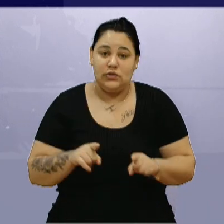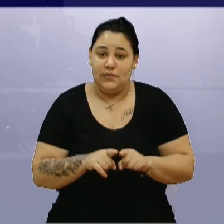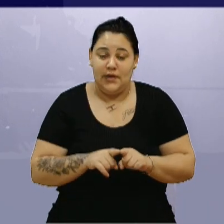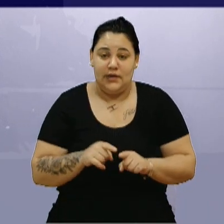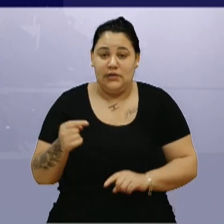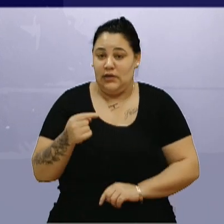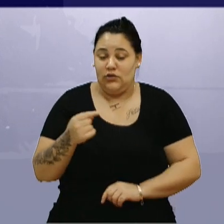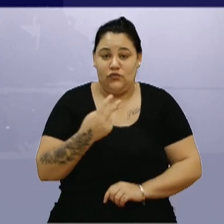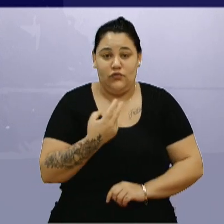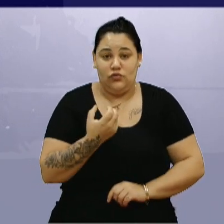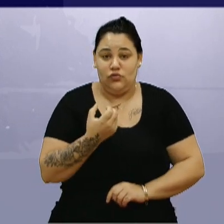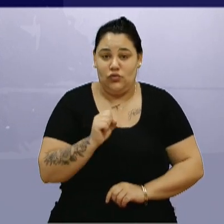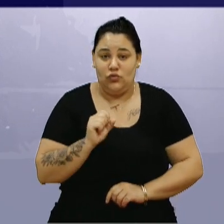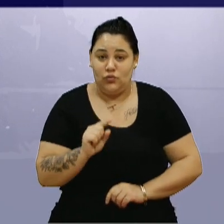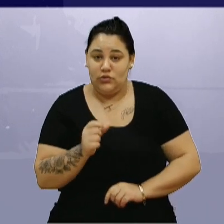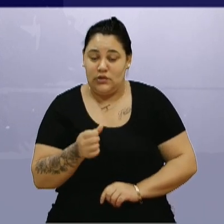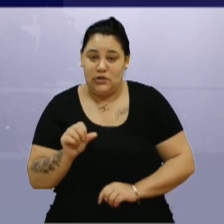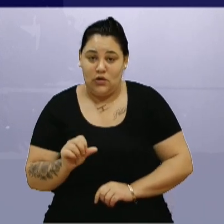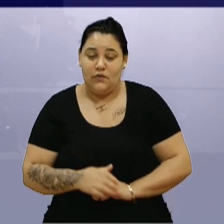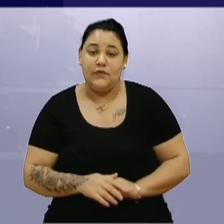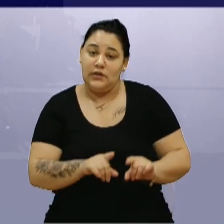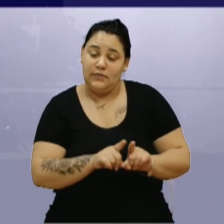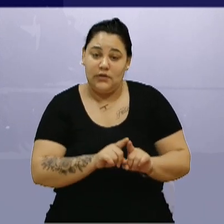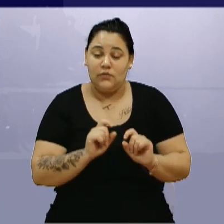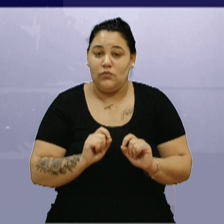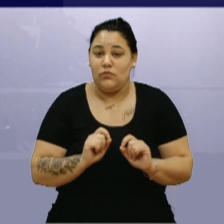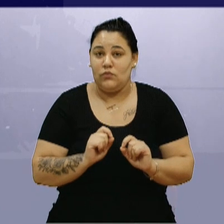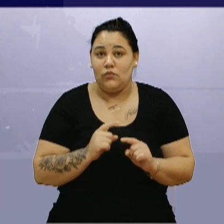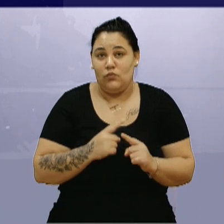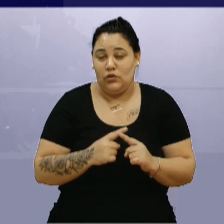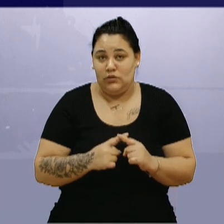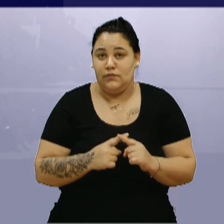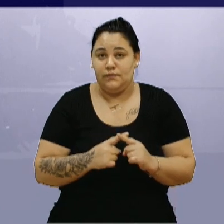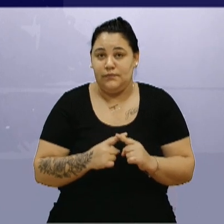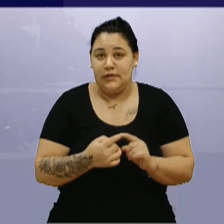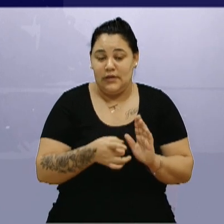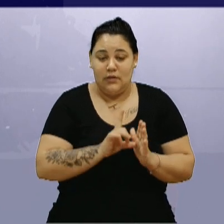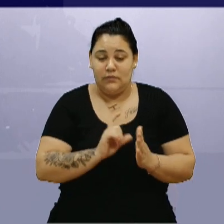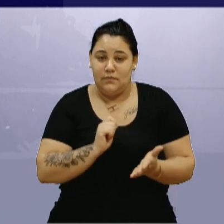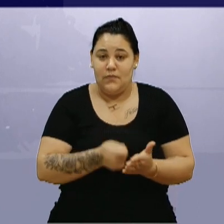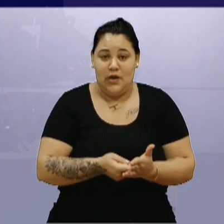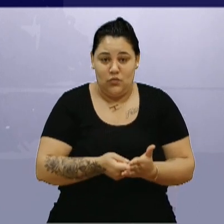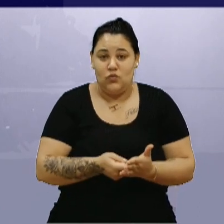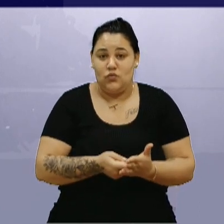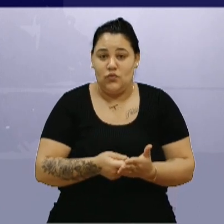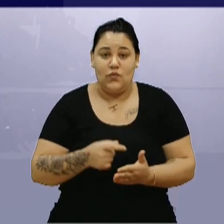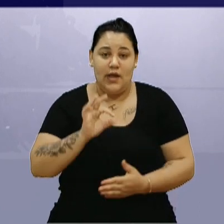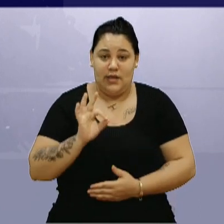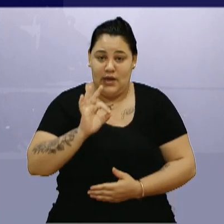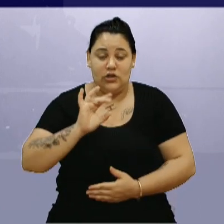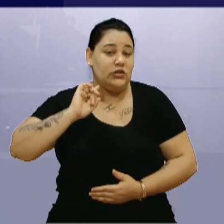negativo 28,69, em decorrência da antecipação, e a taxa de lixo também